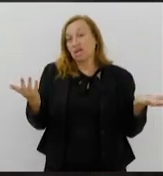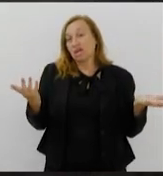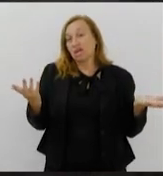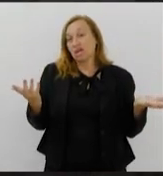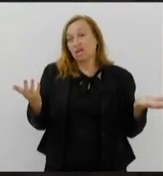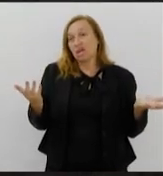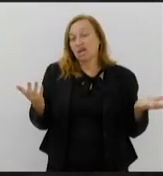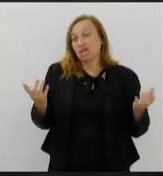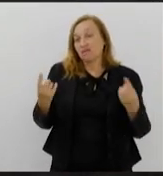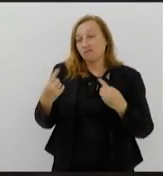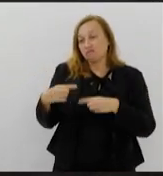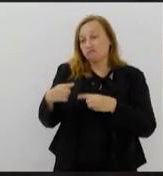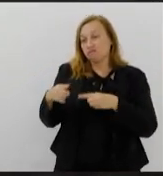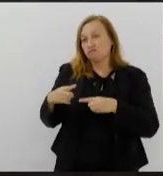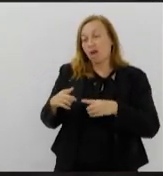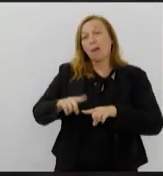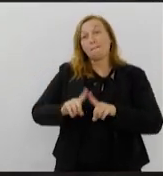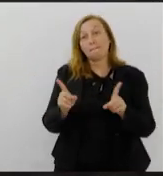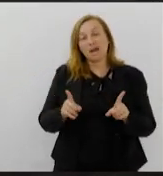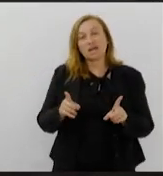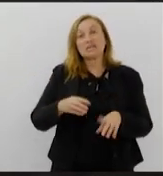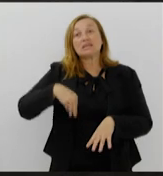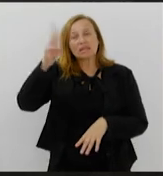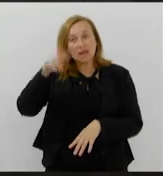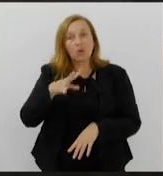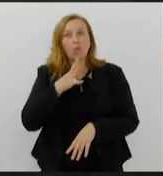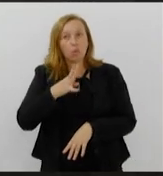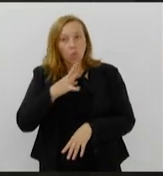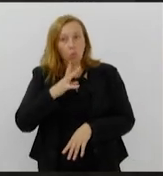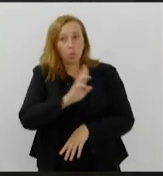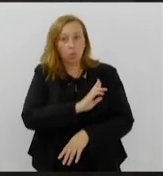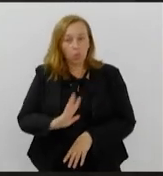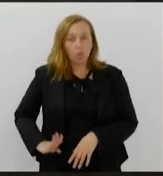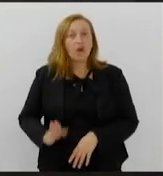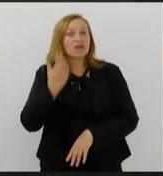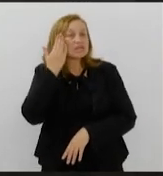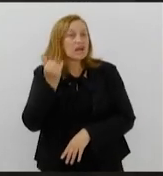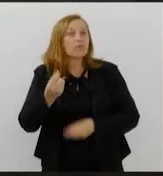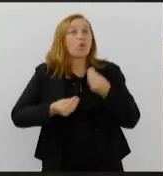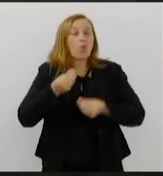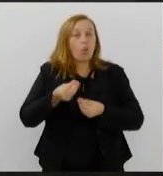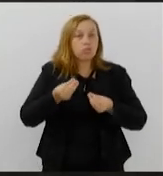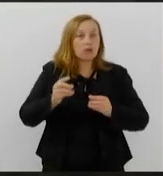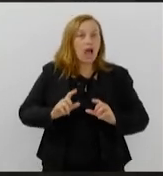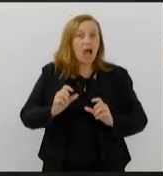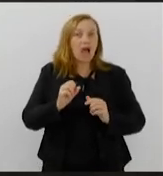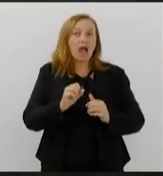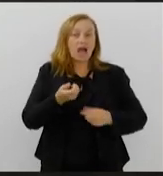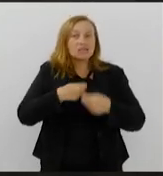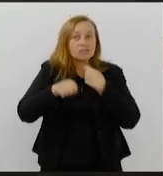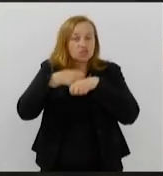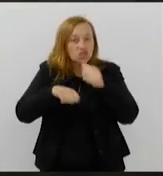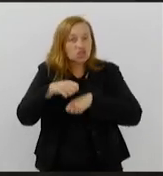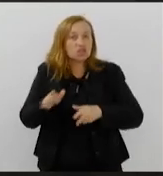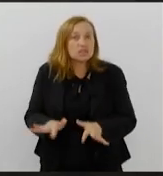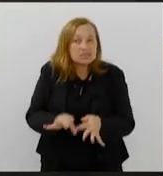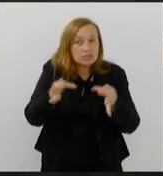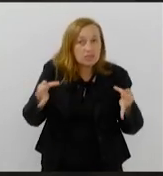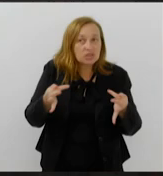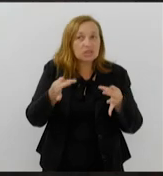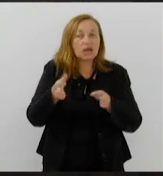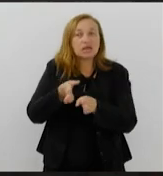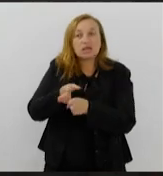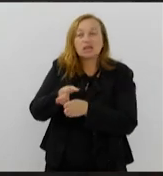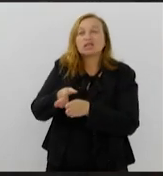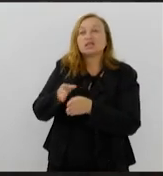isso. Graças a Deus, quem conhece o Bacelar que sabe como eu toco a casa, né, e como eu tenho a humildade de consultar de